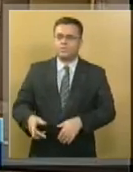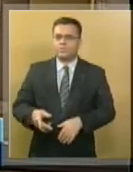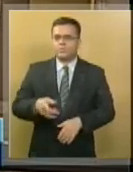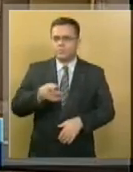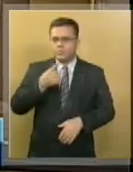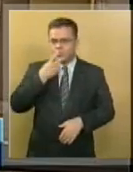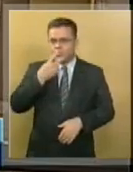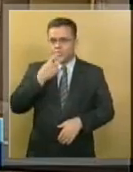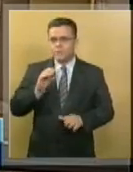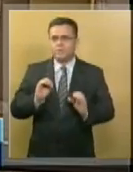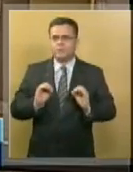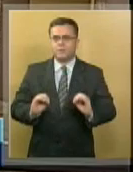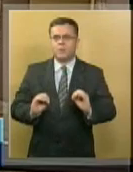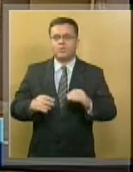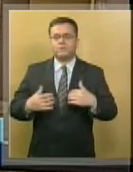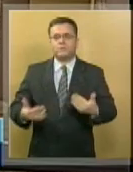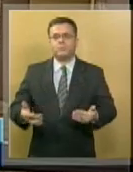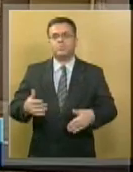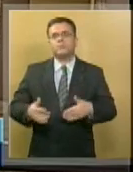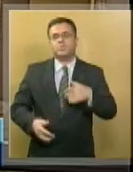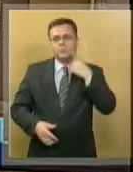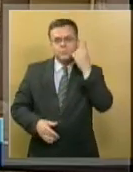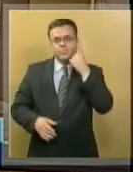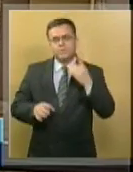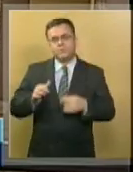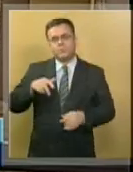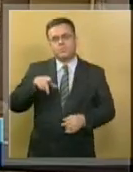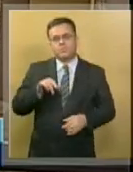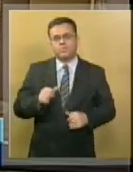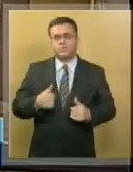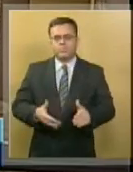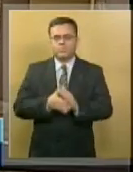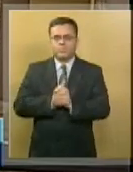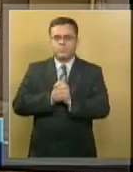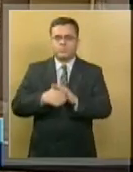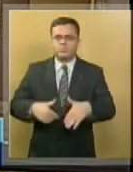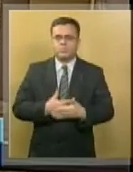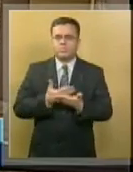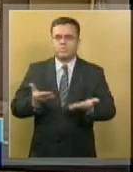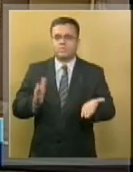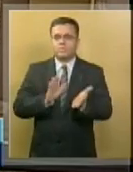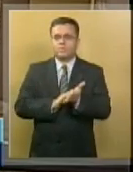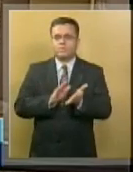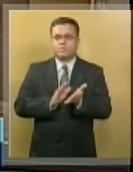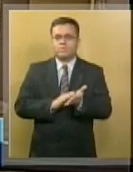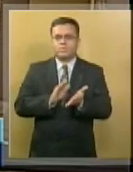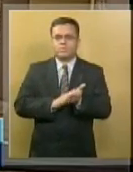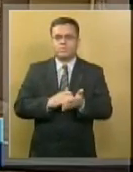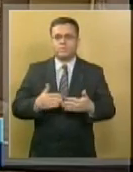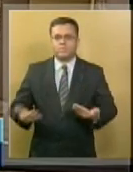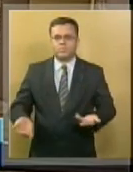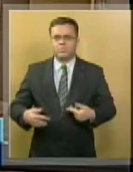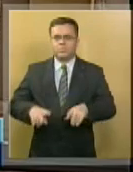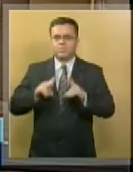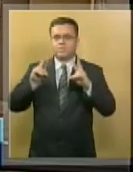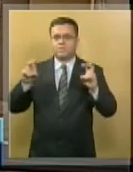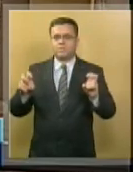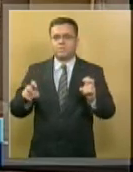Chile. A deputada Ana Lúcia ocupou a tribuna saudando os presentes e parabenizou o programa Dia Assunto do